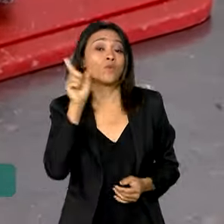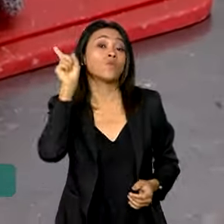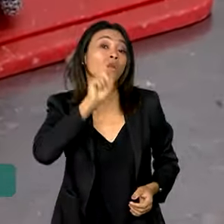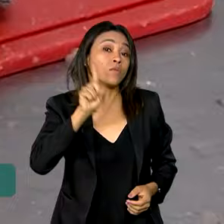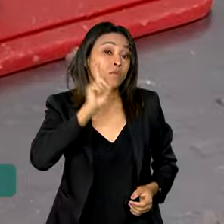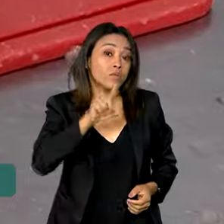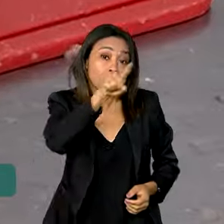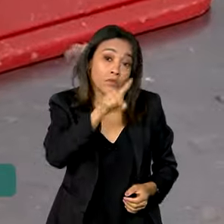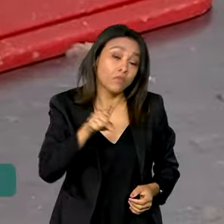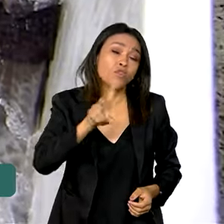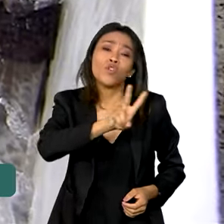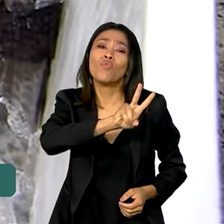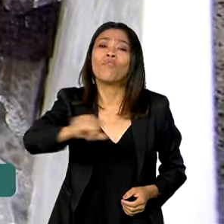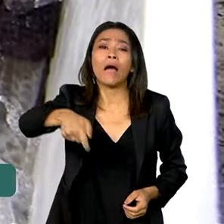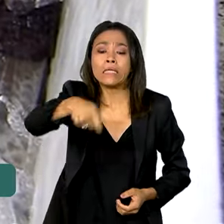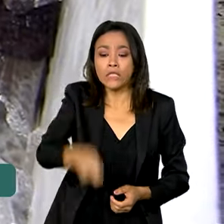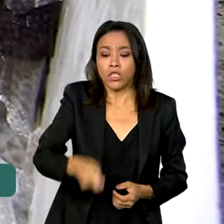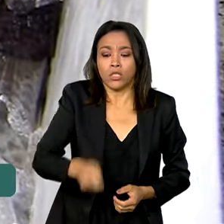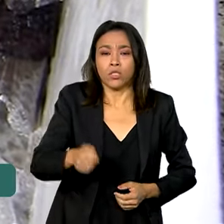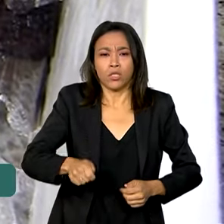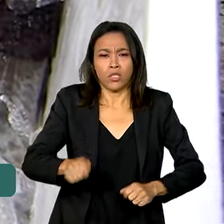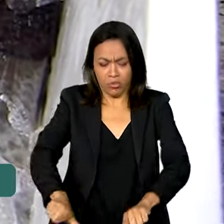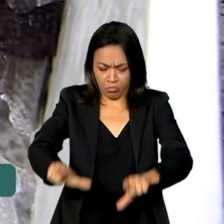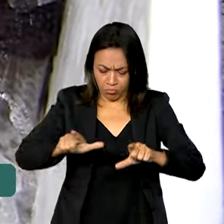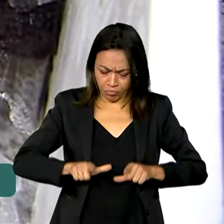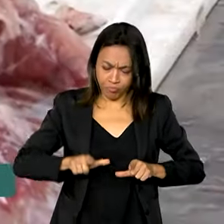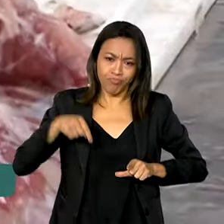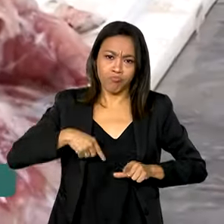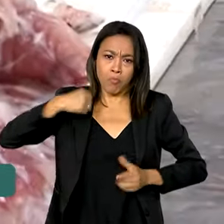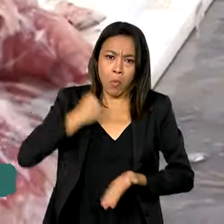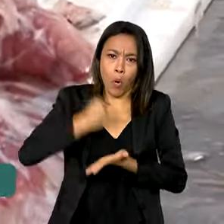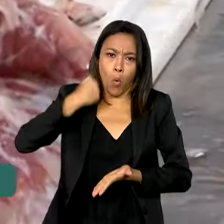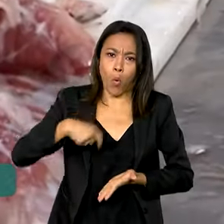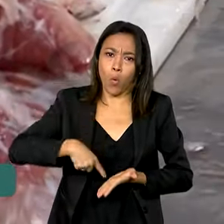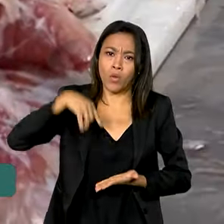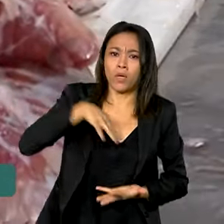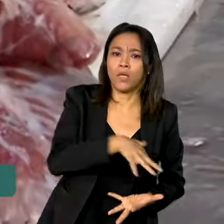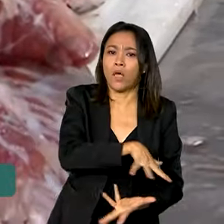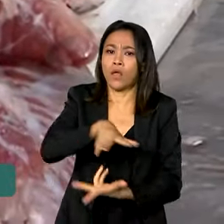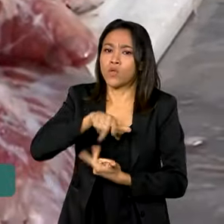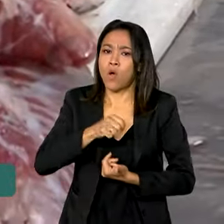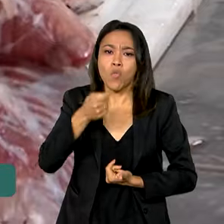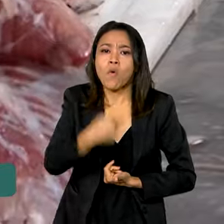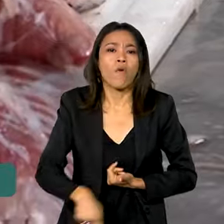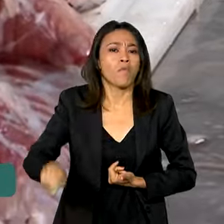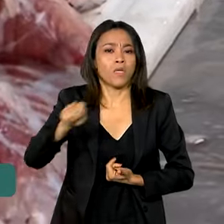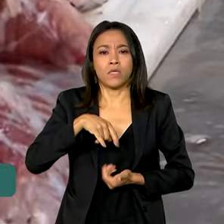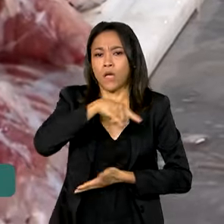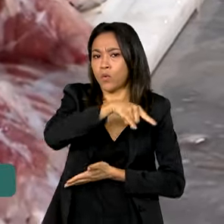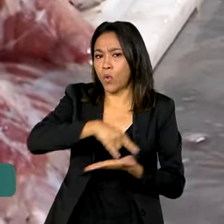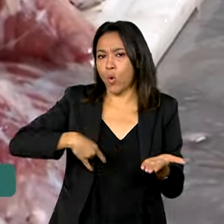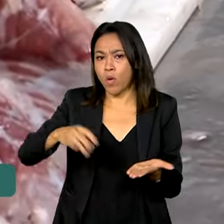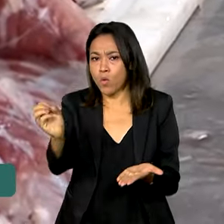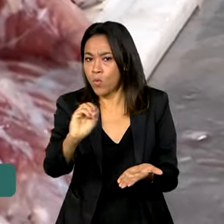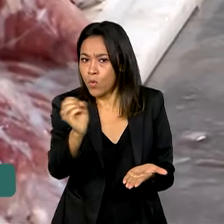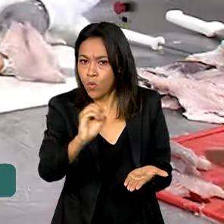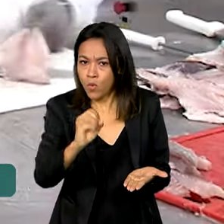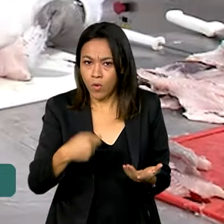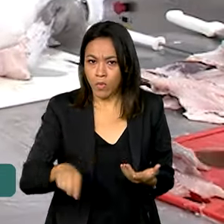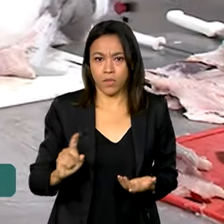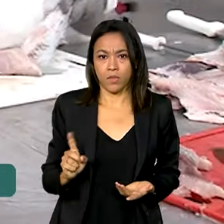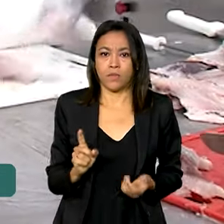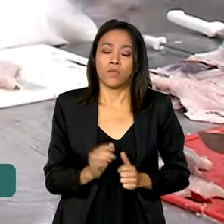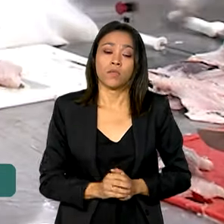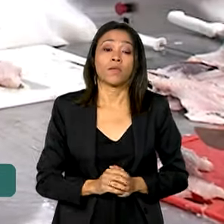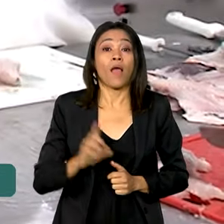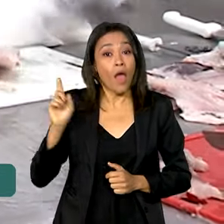norte-americano não exigirá mais a certificação sanitária internacional para importação do pescado brasileiro. brasileiro,